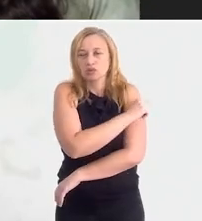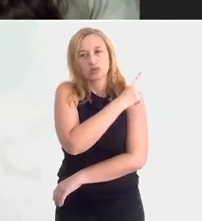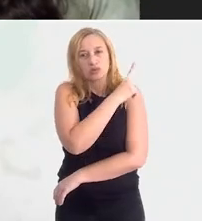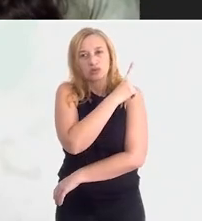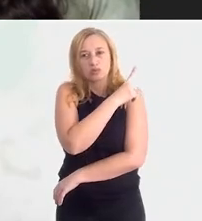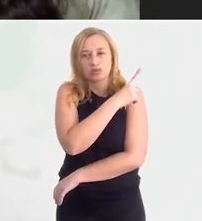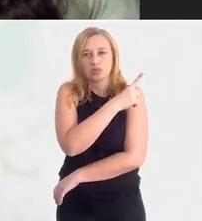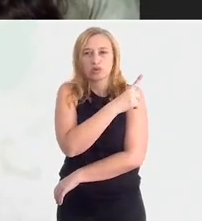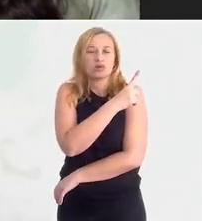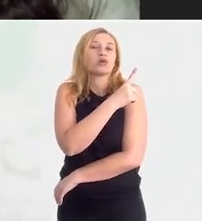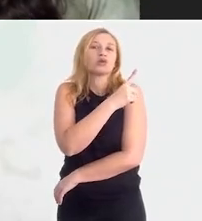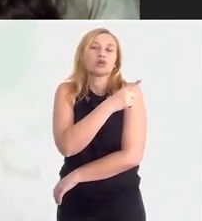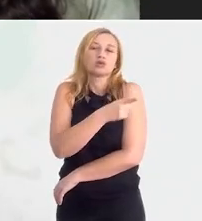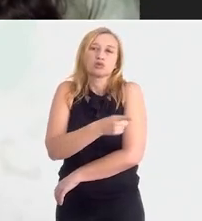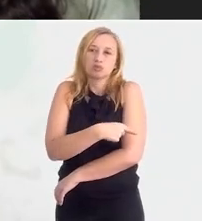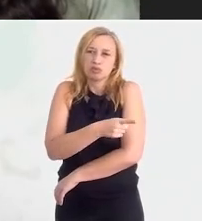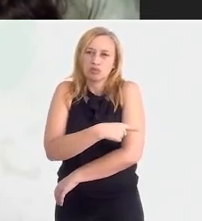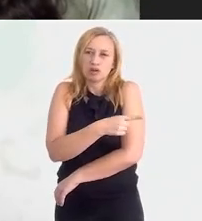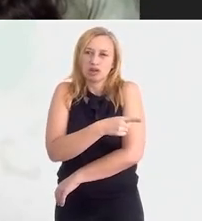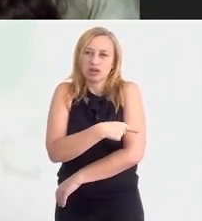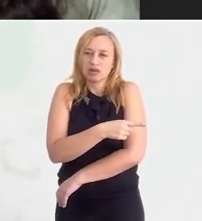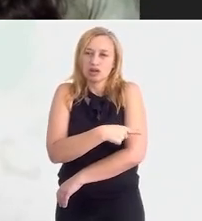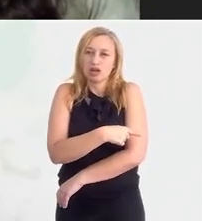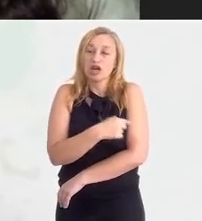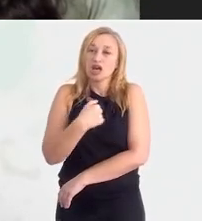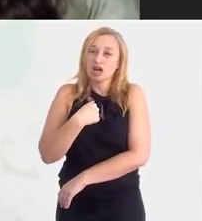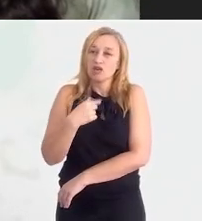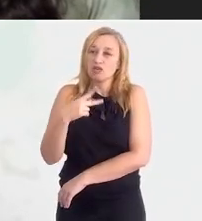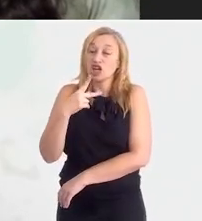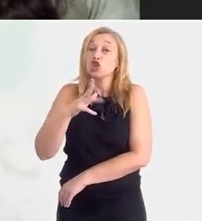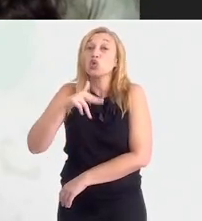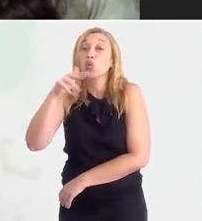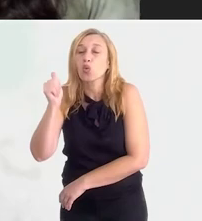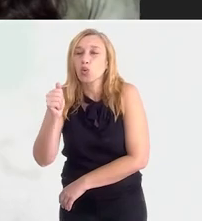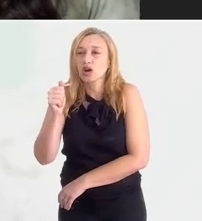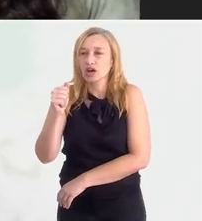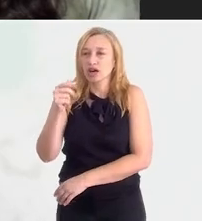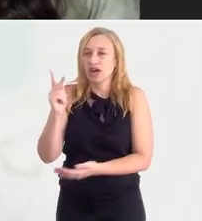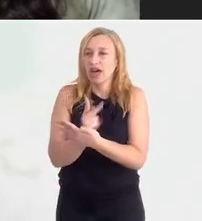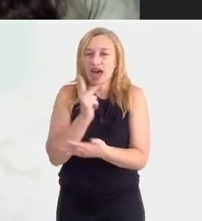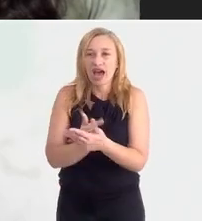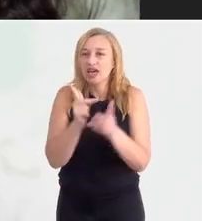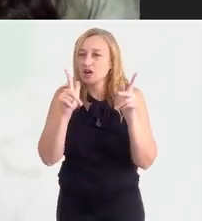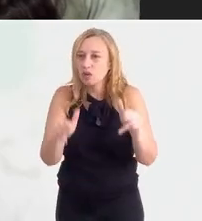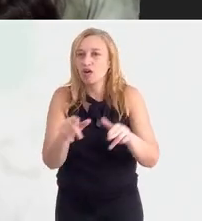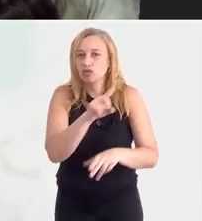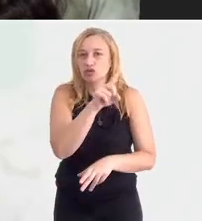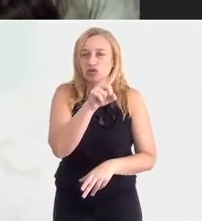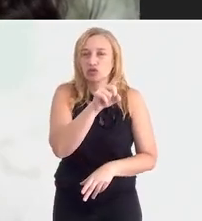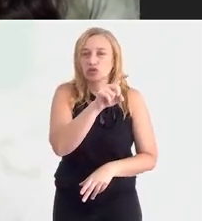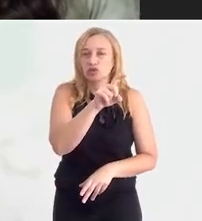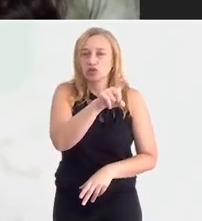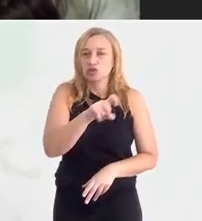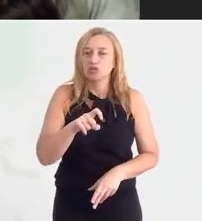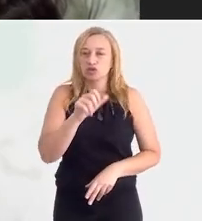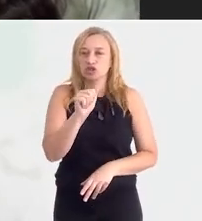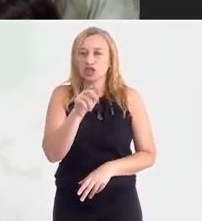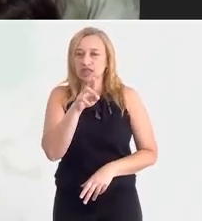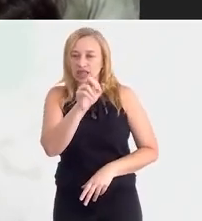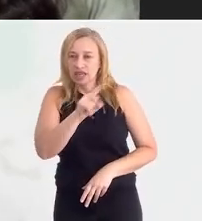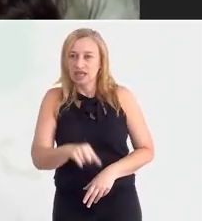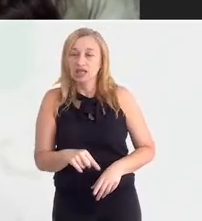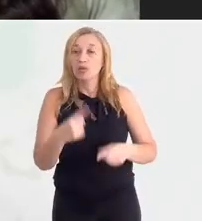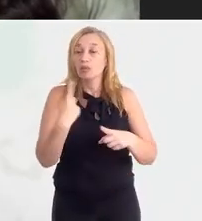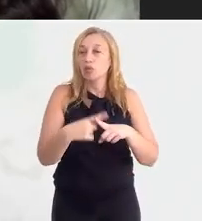primeiro ano. Eu me prometi que eu nunca mais vou cometer o erro que eu cometi no xadrez. Porque não basta ter talento. Mais importante